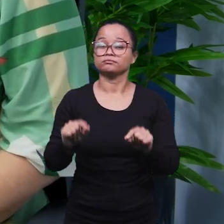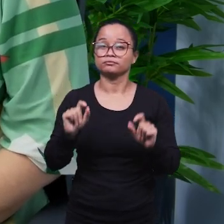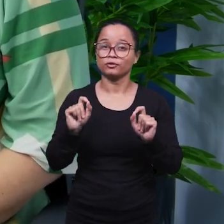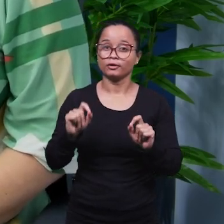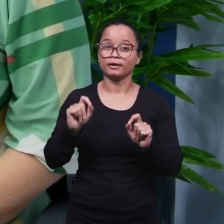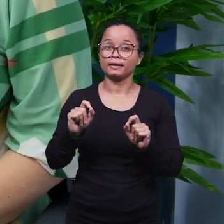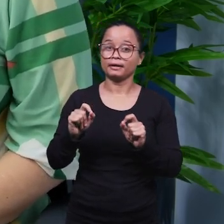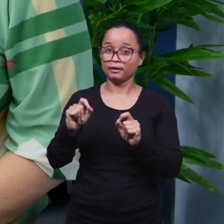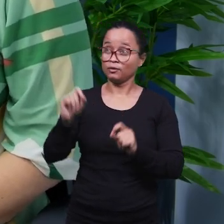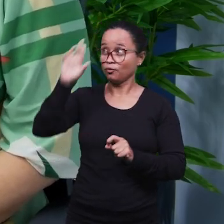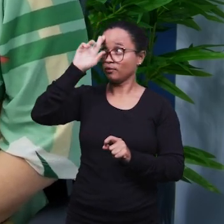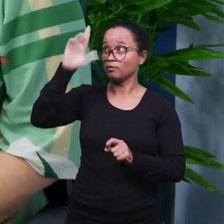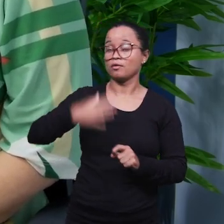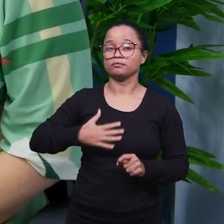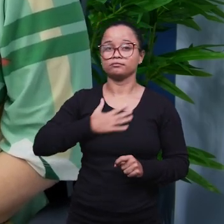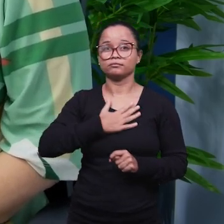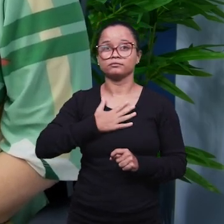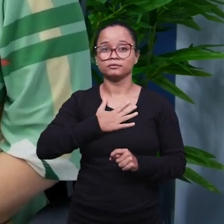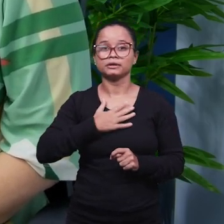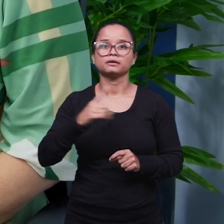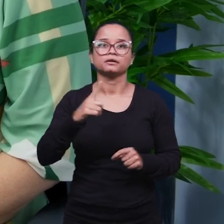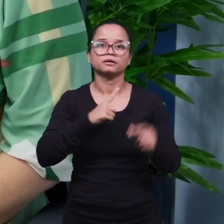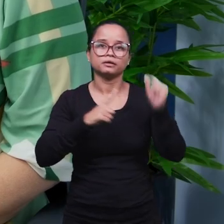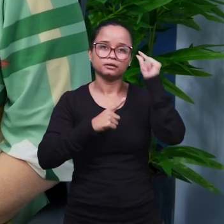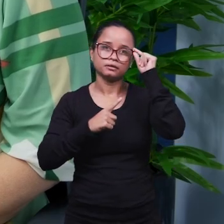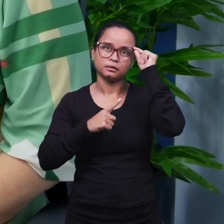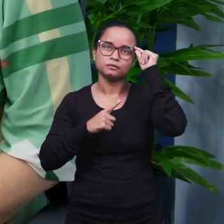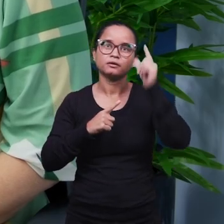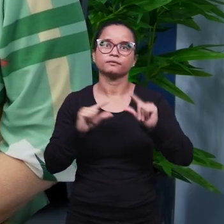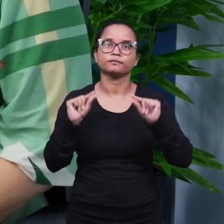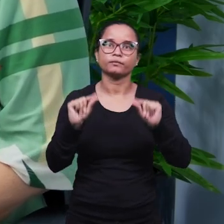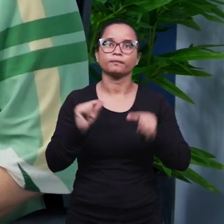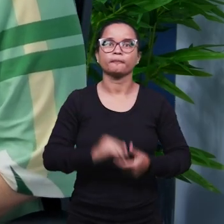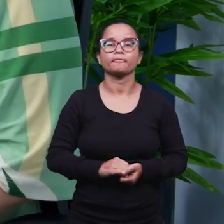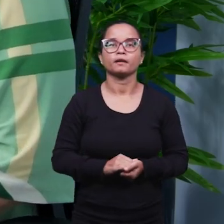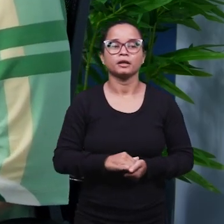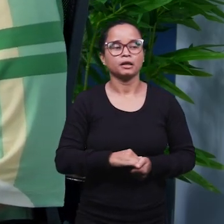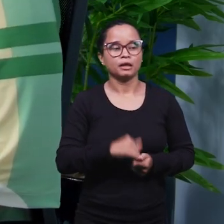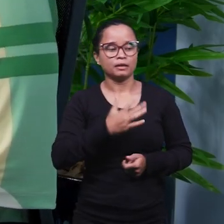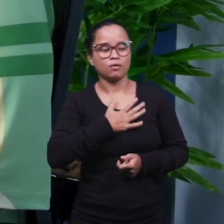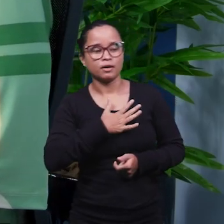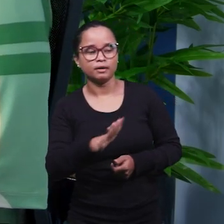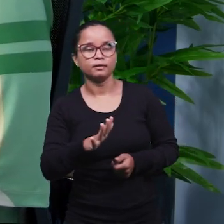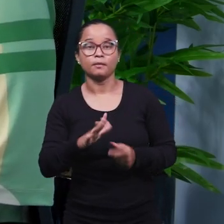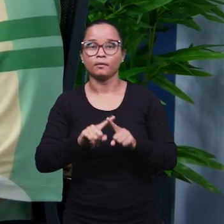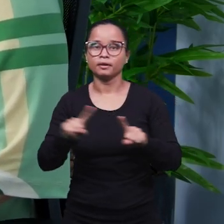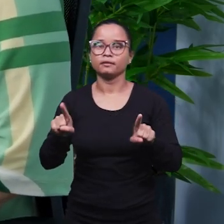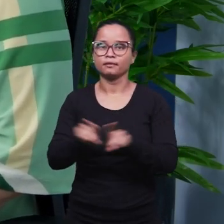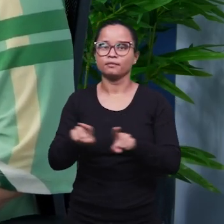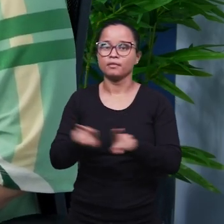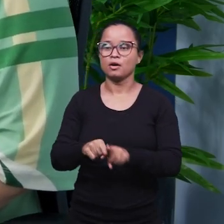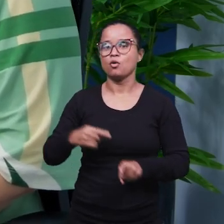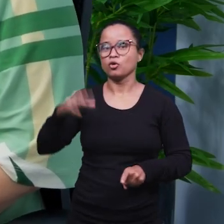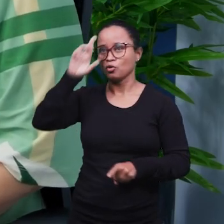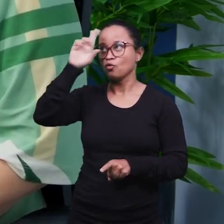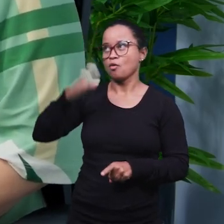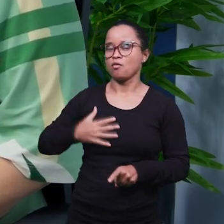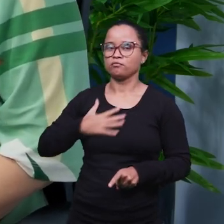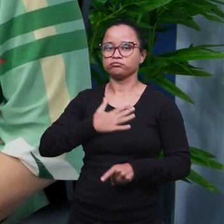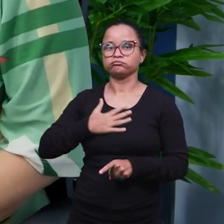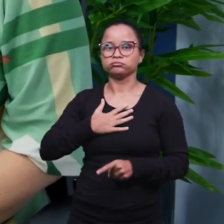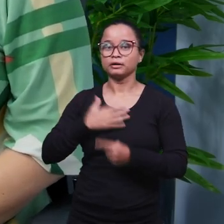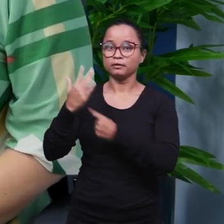aquilo que agrada ao Senhor. Então, eu tenho a oferta daquilo que não agrada e tenho a oferta daquilo que agrada ao Senhor. Então, quem